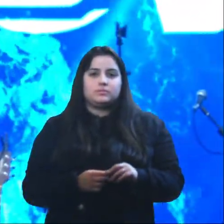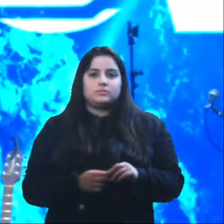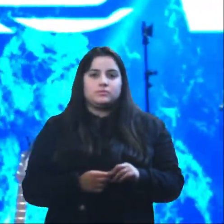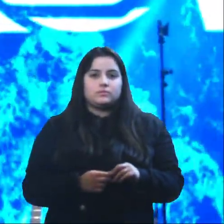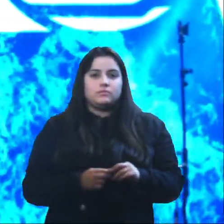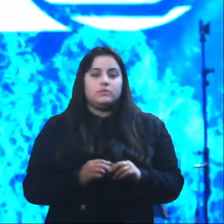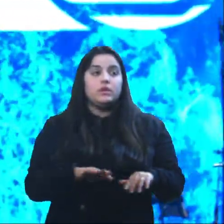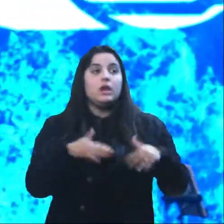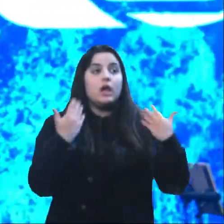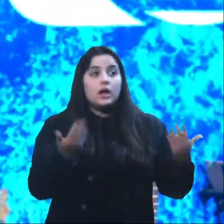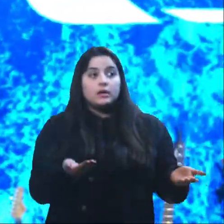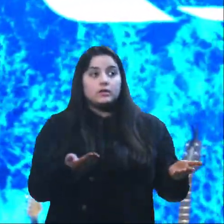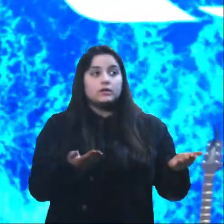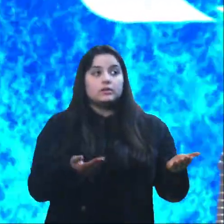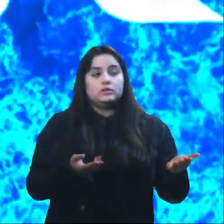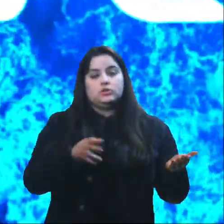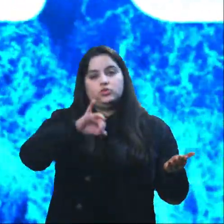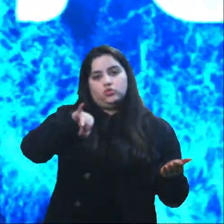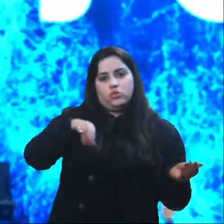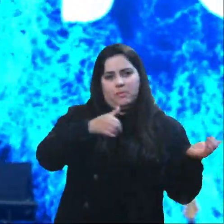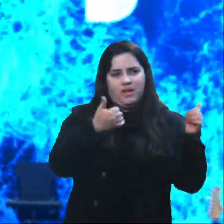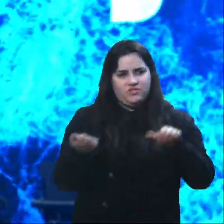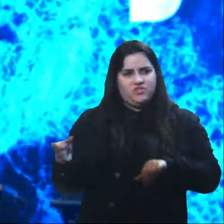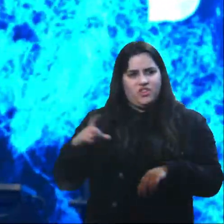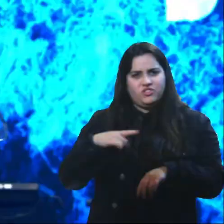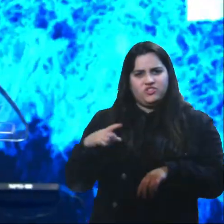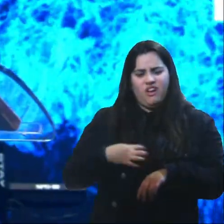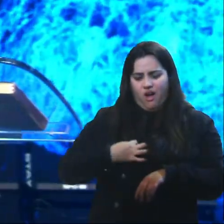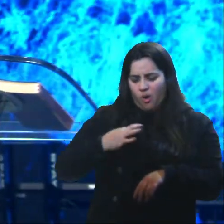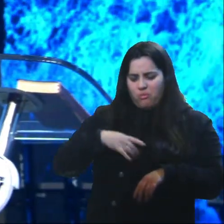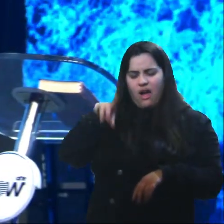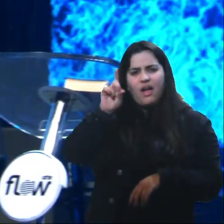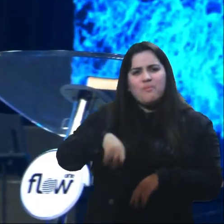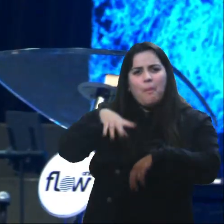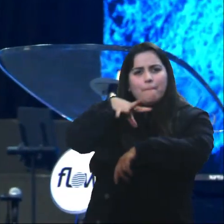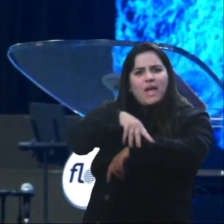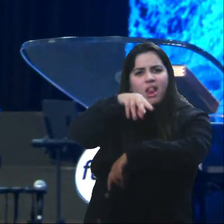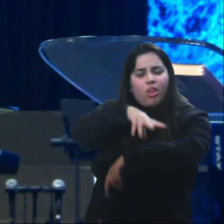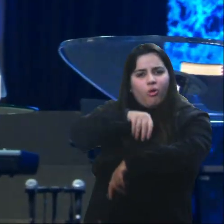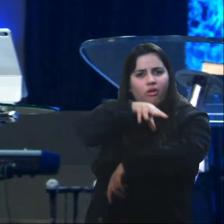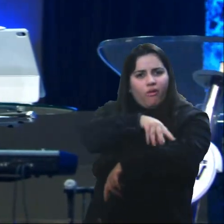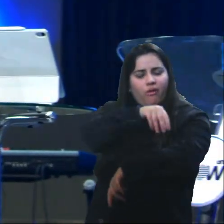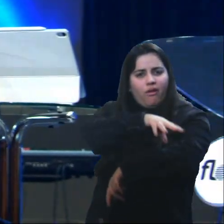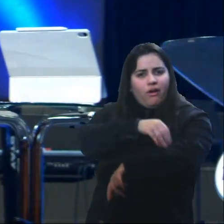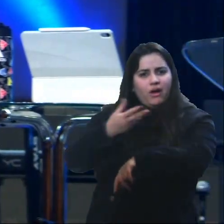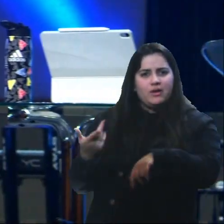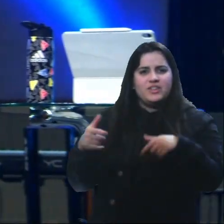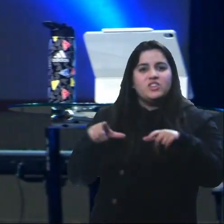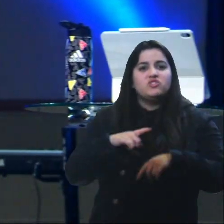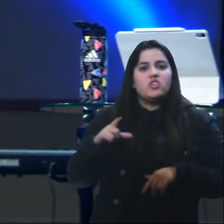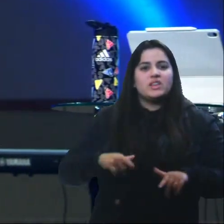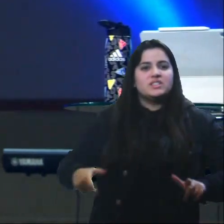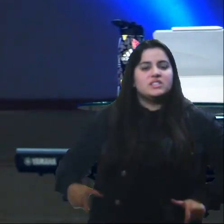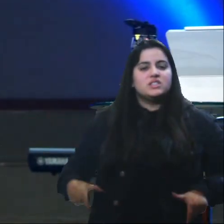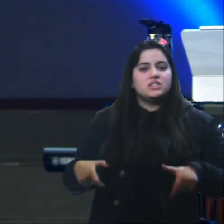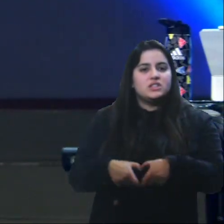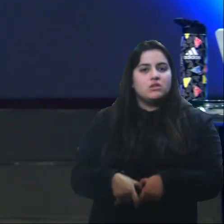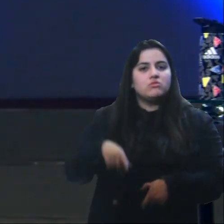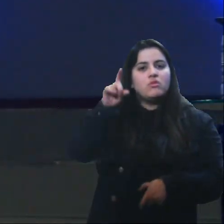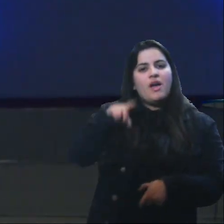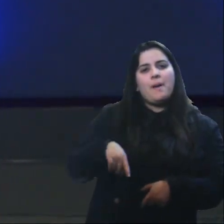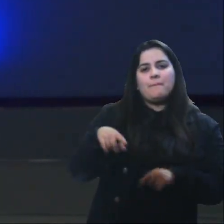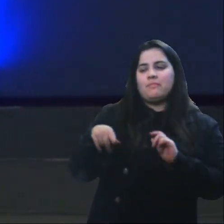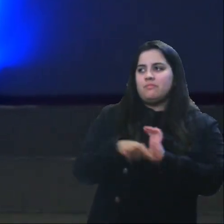ele estava ali com uma roupa com pelos de camelo e um cinto de couro.